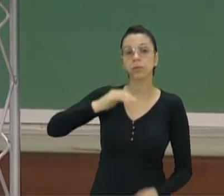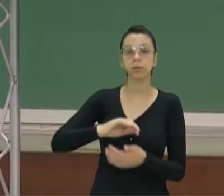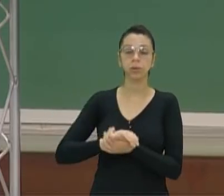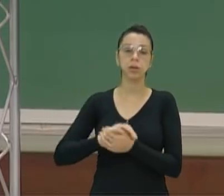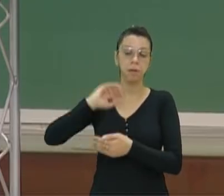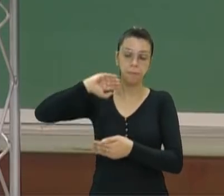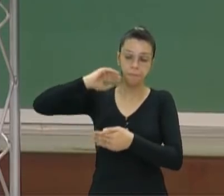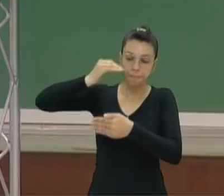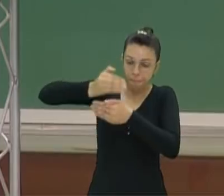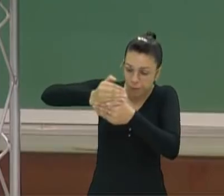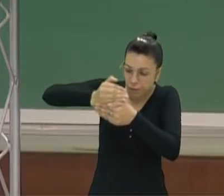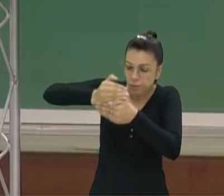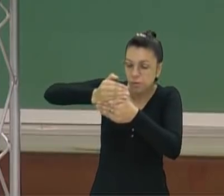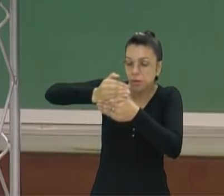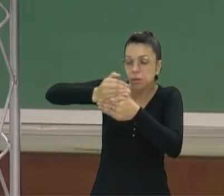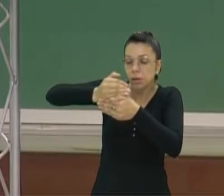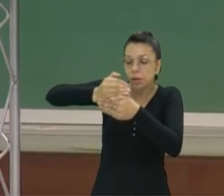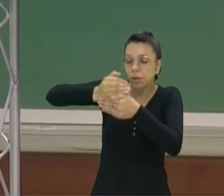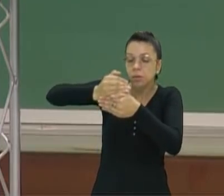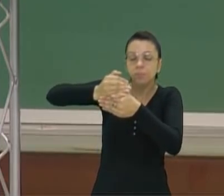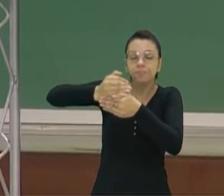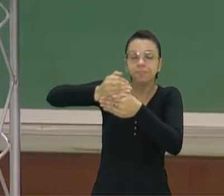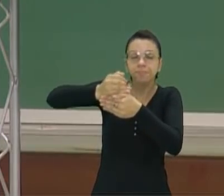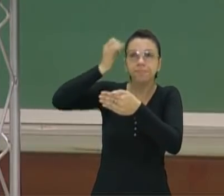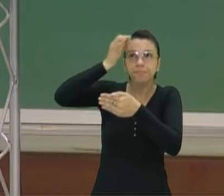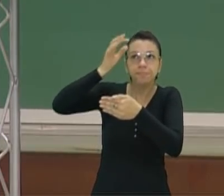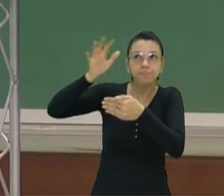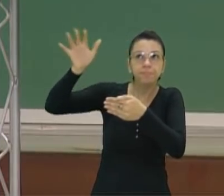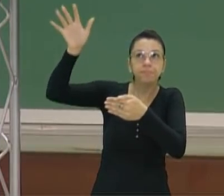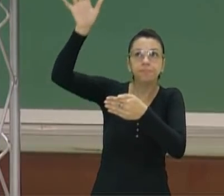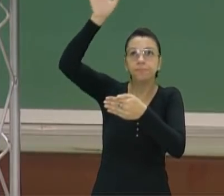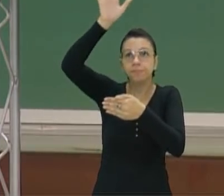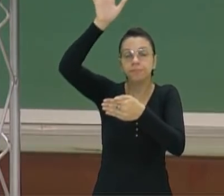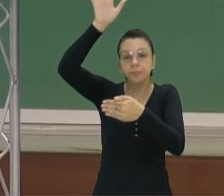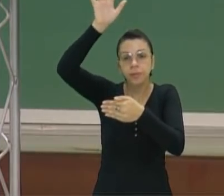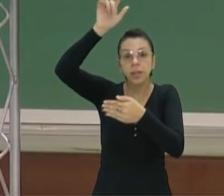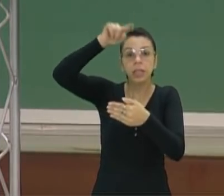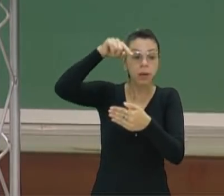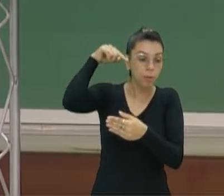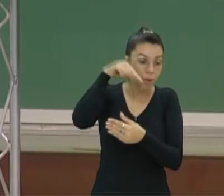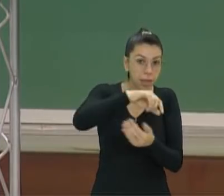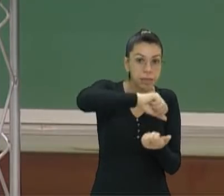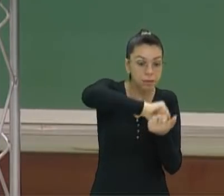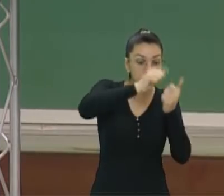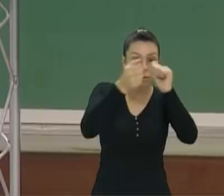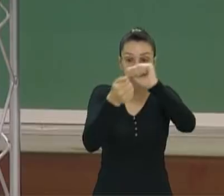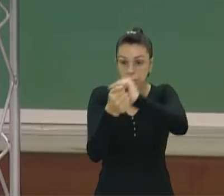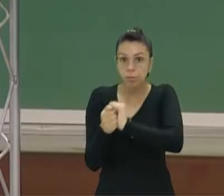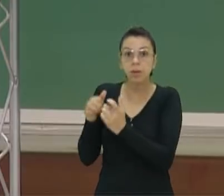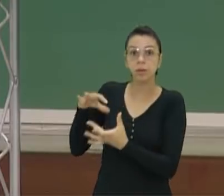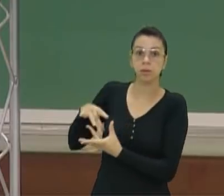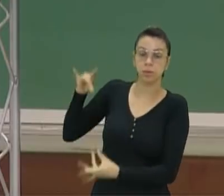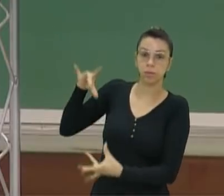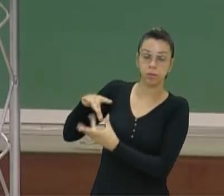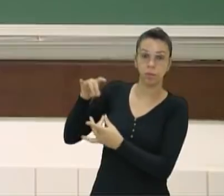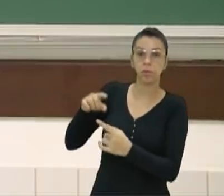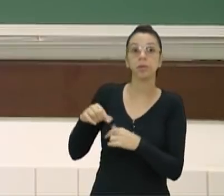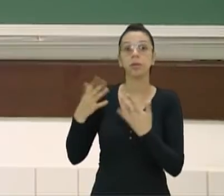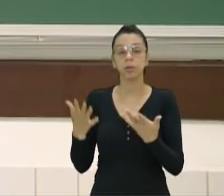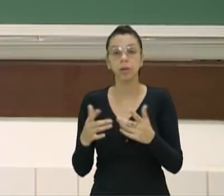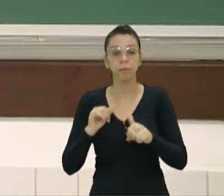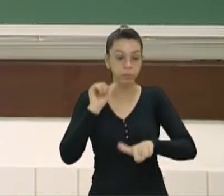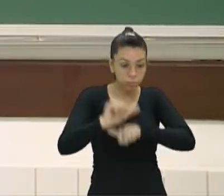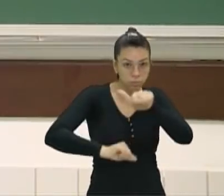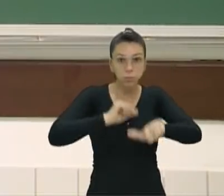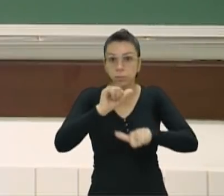está? Esse processo que você fez é a abstração. Você transforma algo que é material em uma informação na